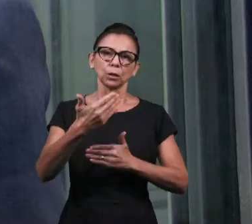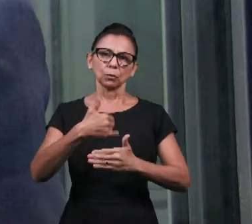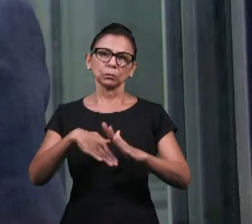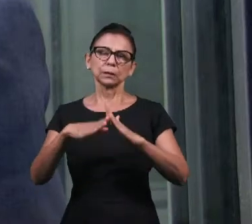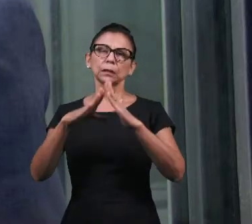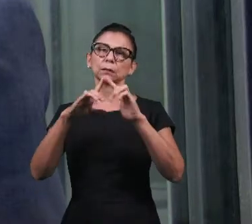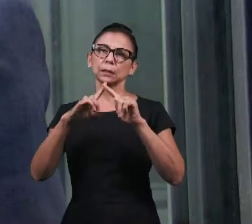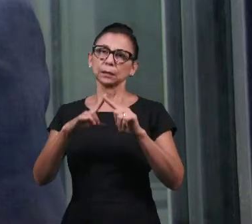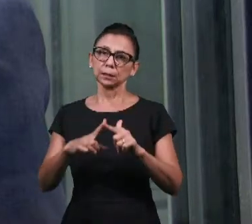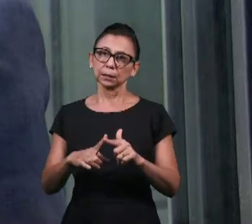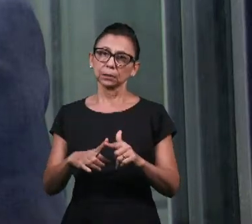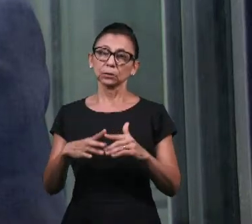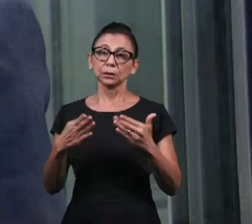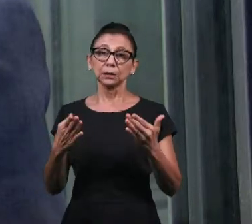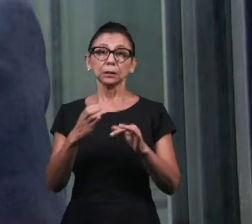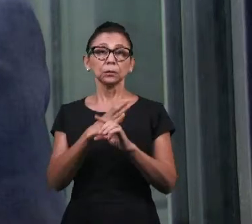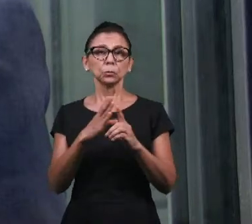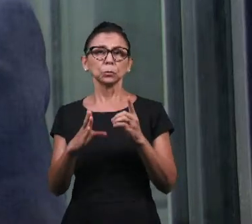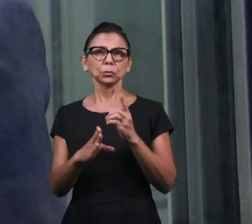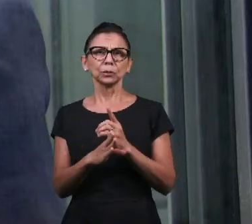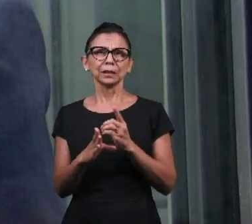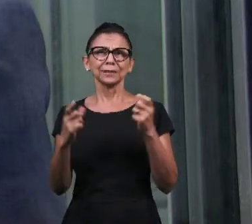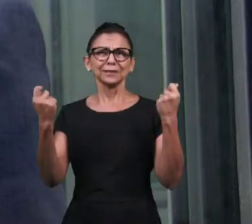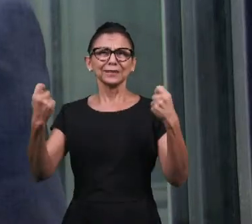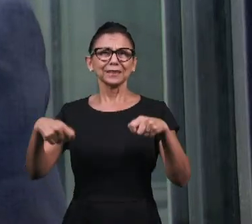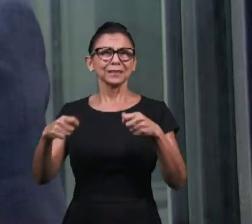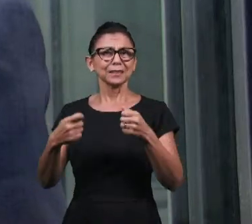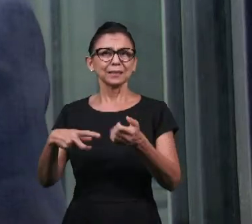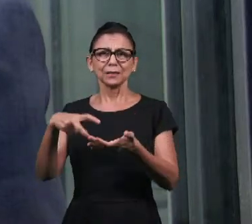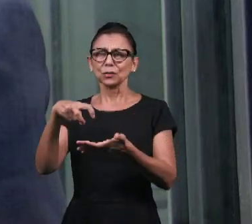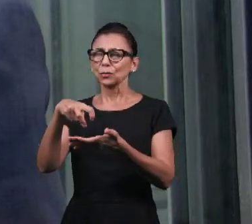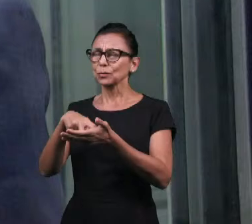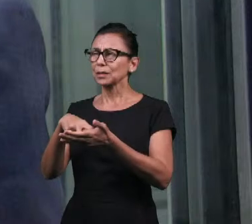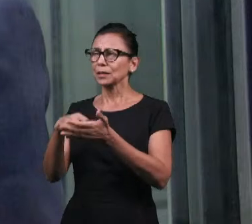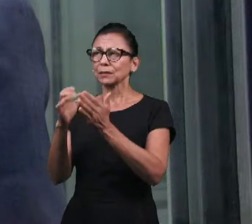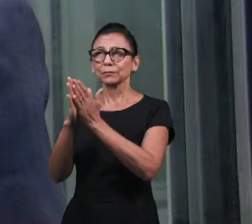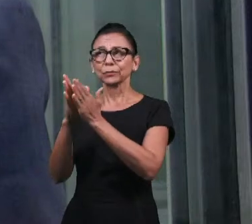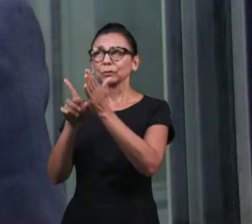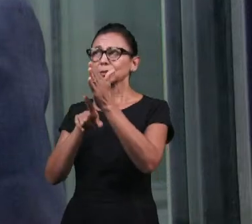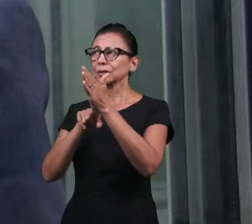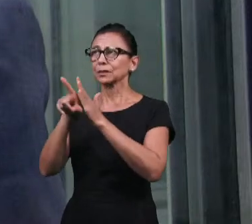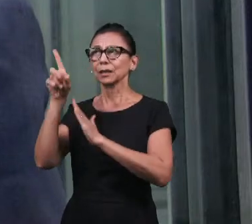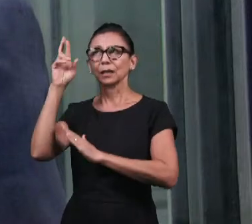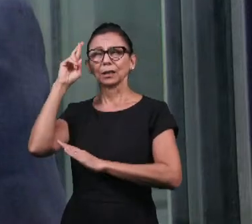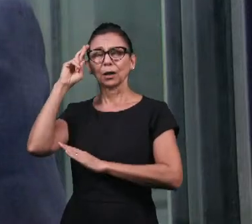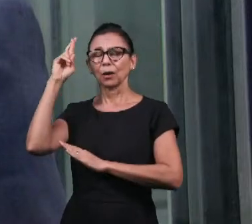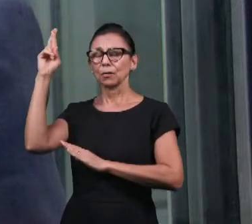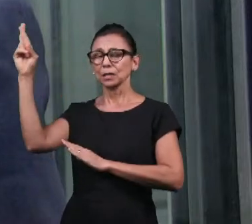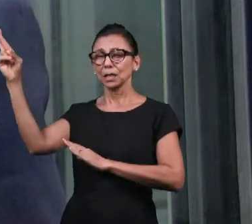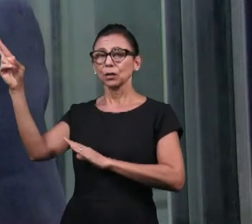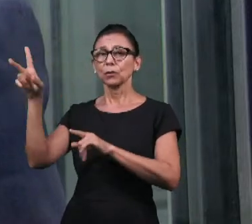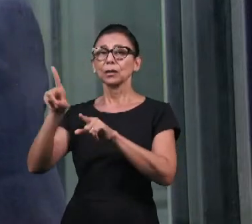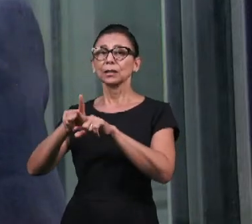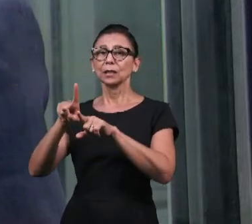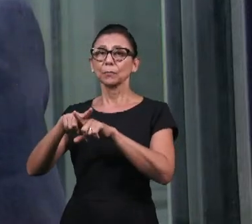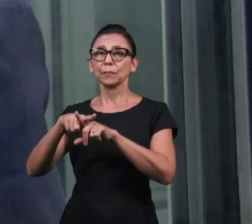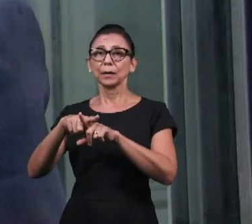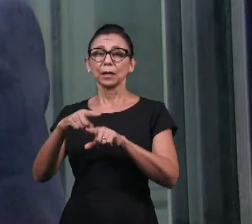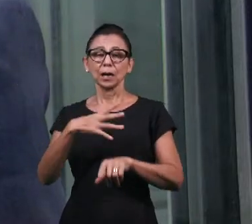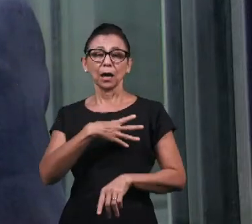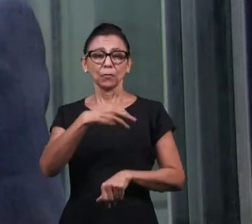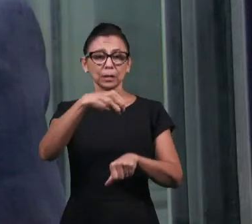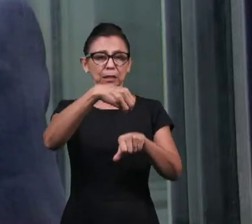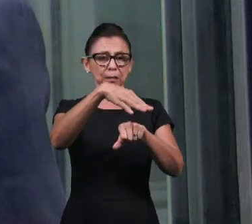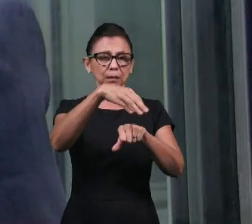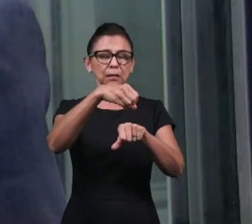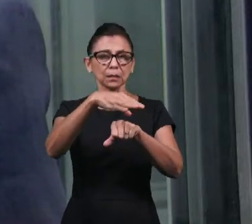nós temos de nos ajoelhar, de lermos a palavra, de consultarmos a palavra, ensinando aos nossos filhos para que eles possam ensinar